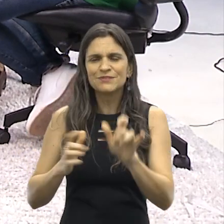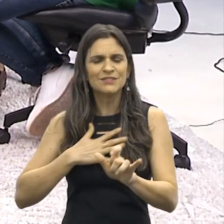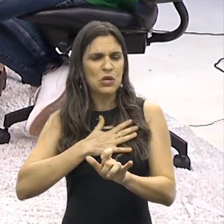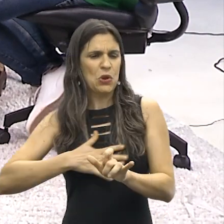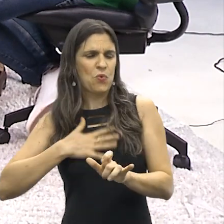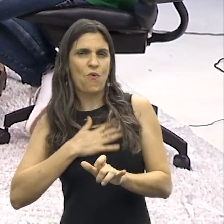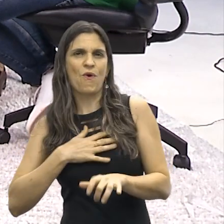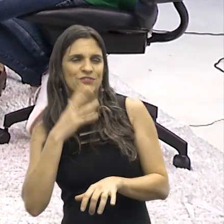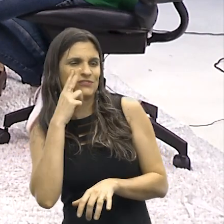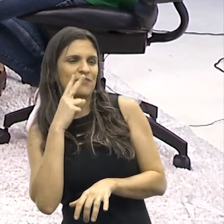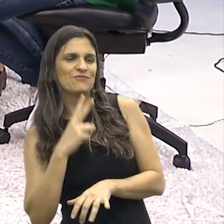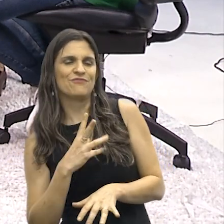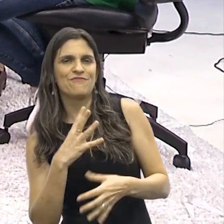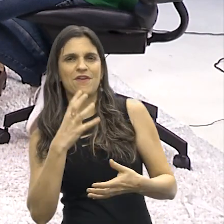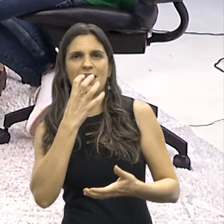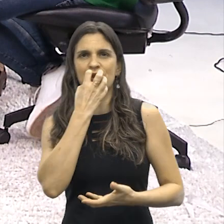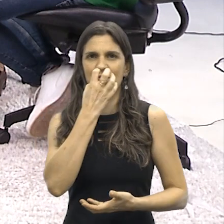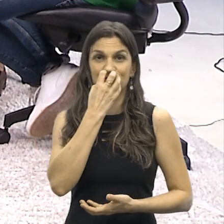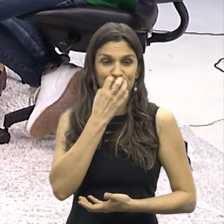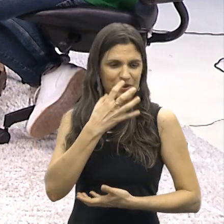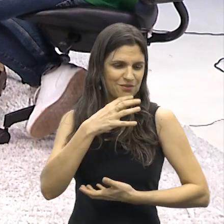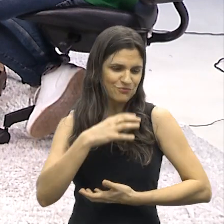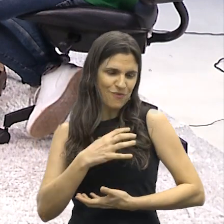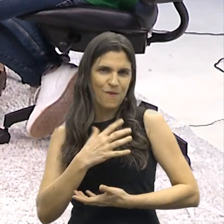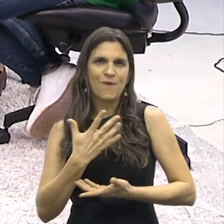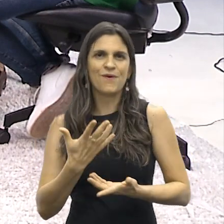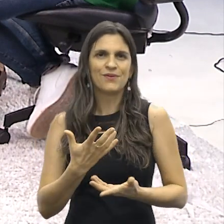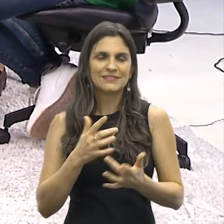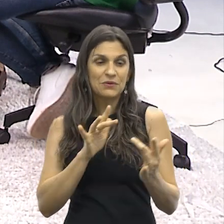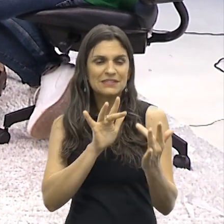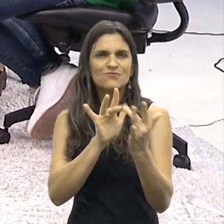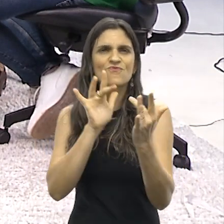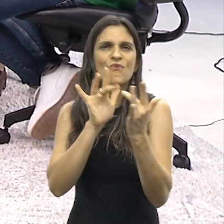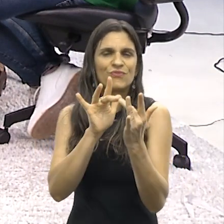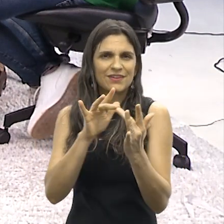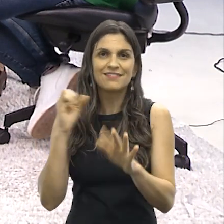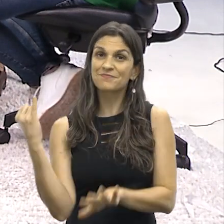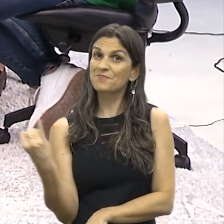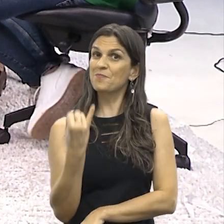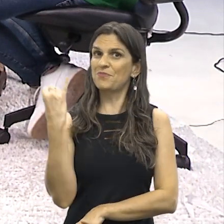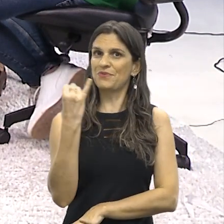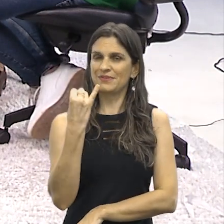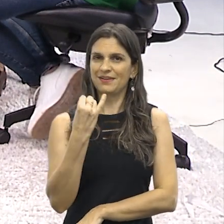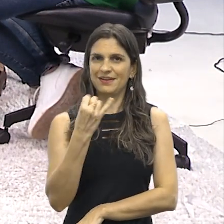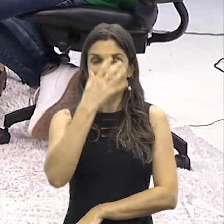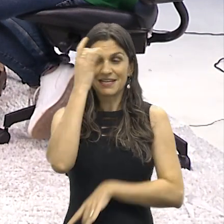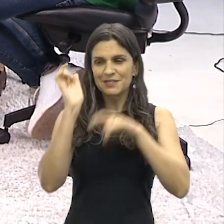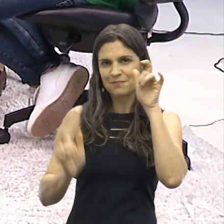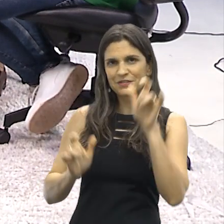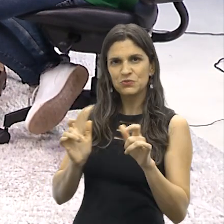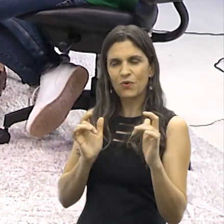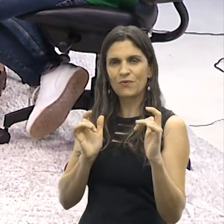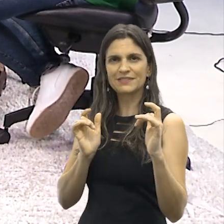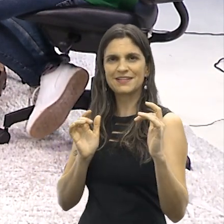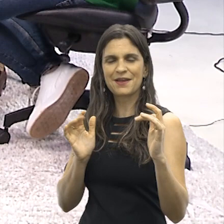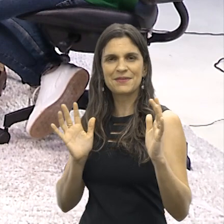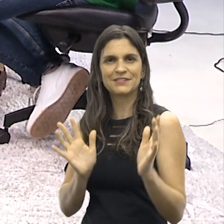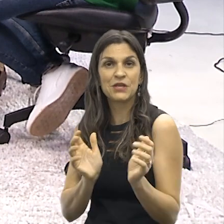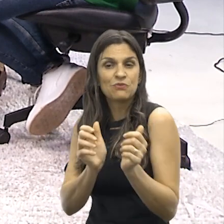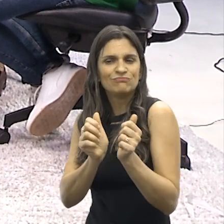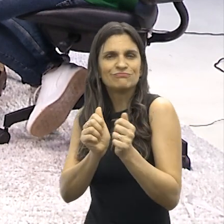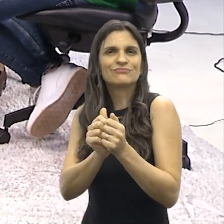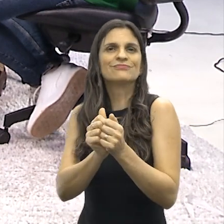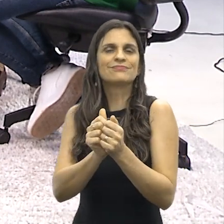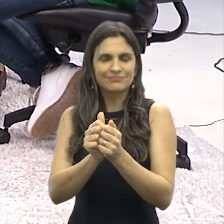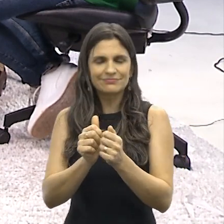né? Estranhamente, mas humaniza as pessoas. O contato com o animal torna as pessoas mais próximas também. E a nossa preocupação,